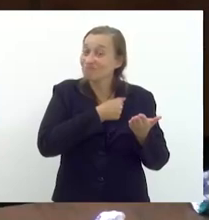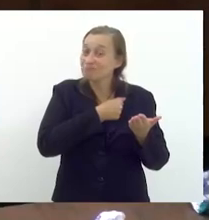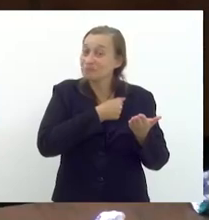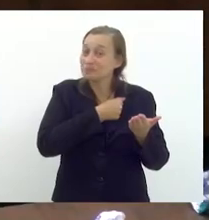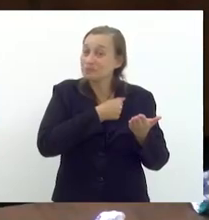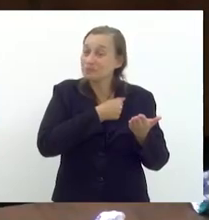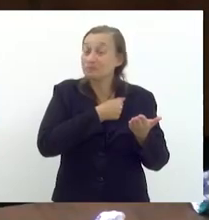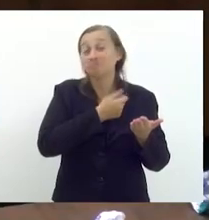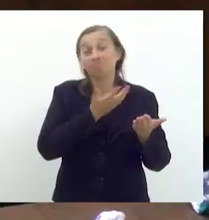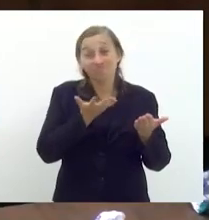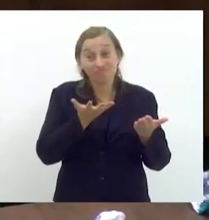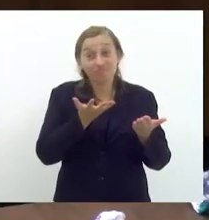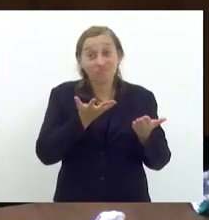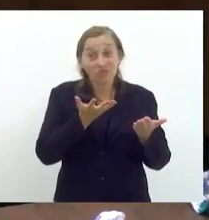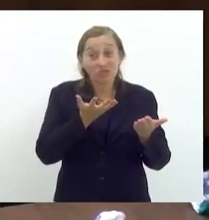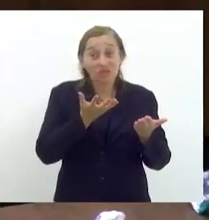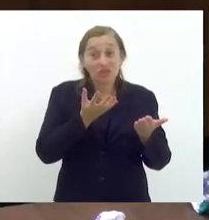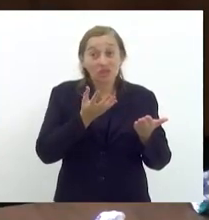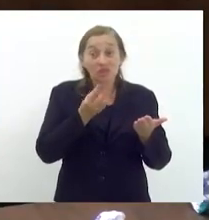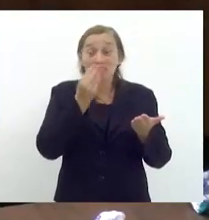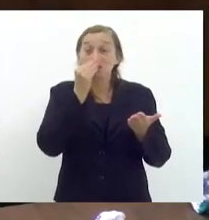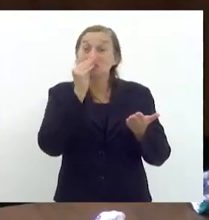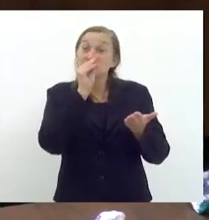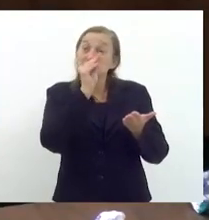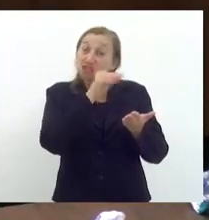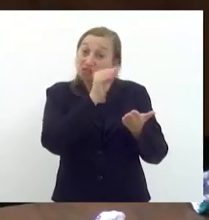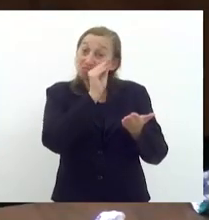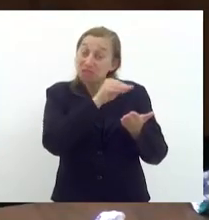que leva ao desrespeito